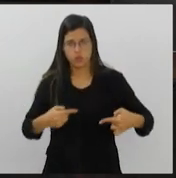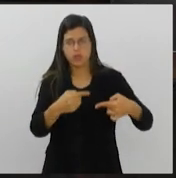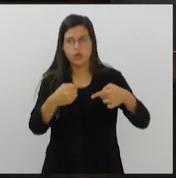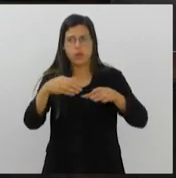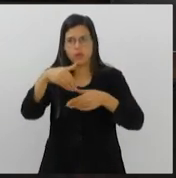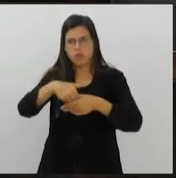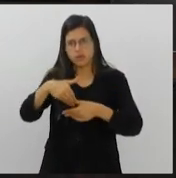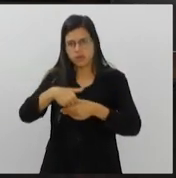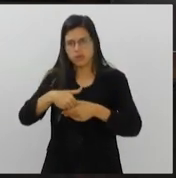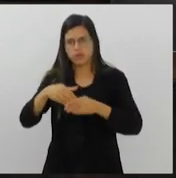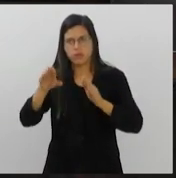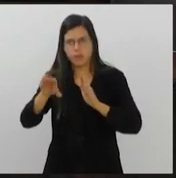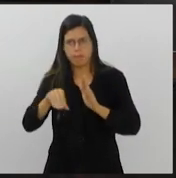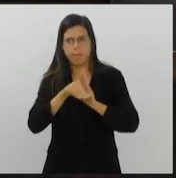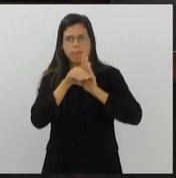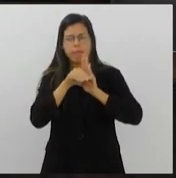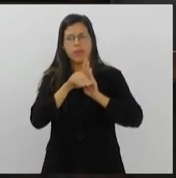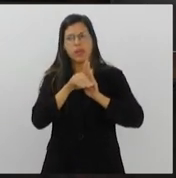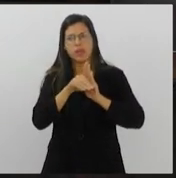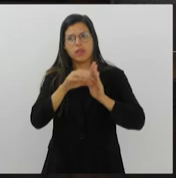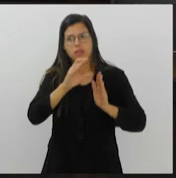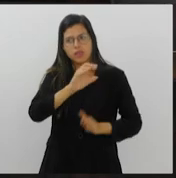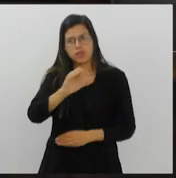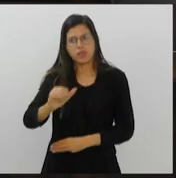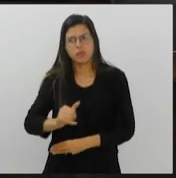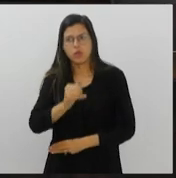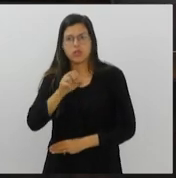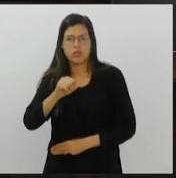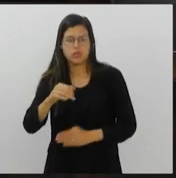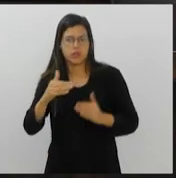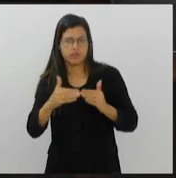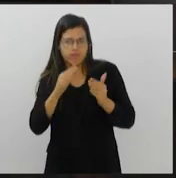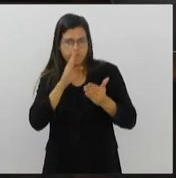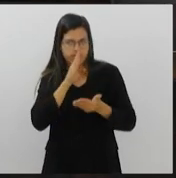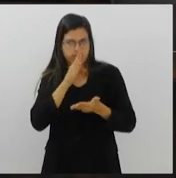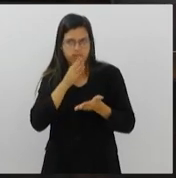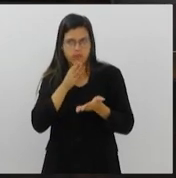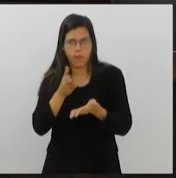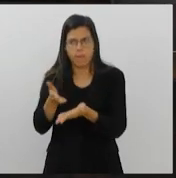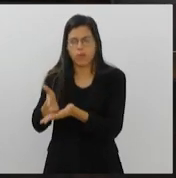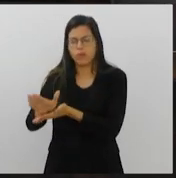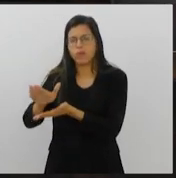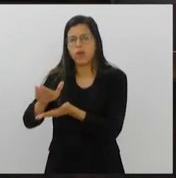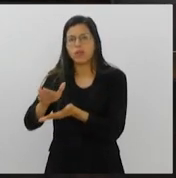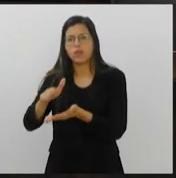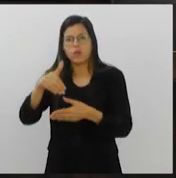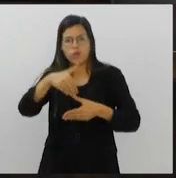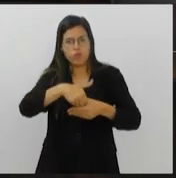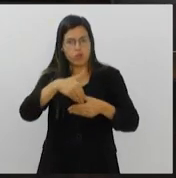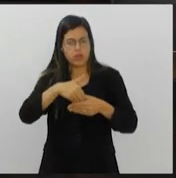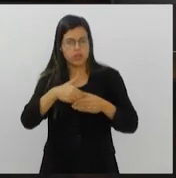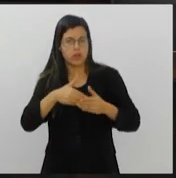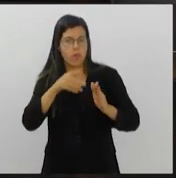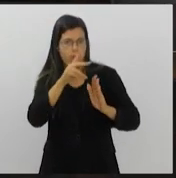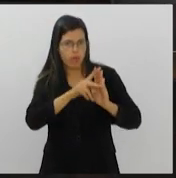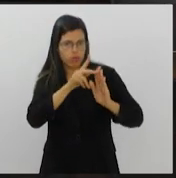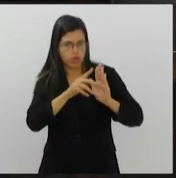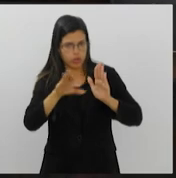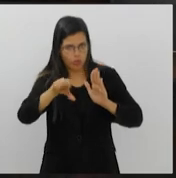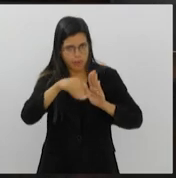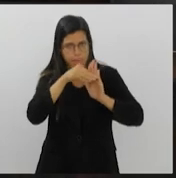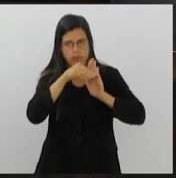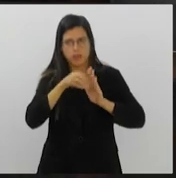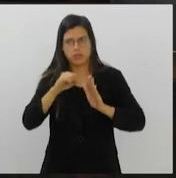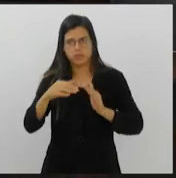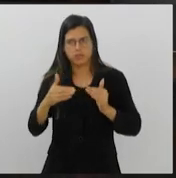Em votação, as emendas da Comissão de Constituição e Justiça. Senhores que aprovam, permaneçam como estão. Aprovado. Em votação, o projeto assim emendado. Senhores que